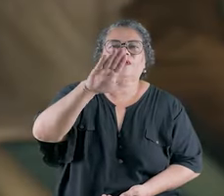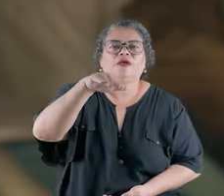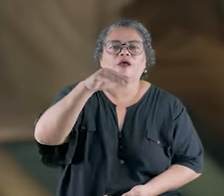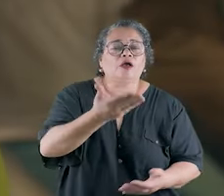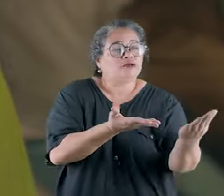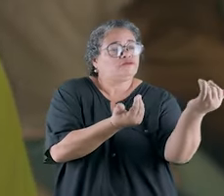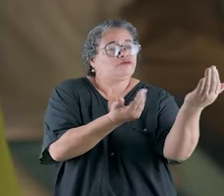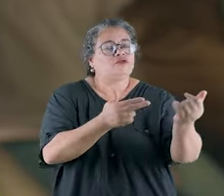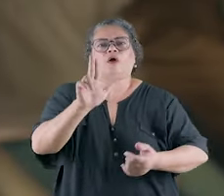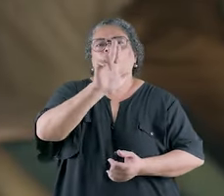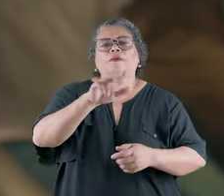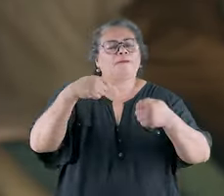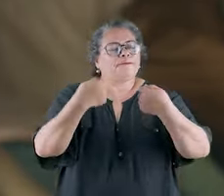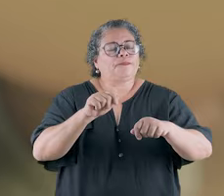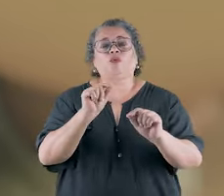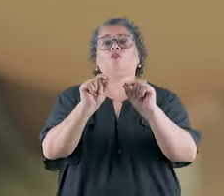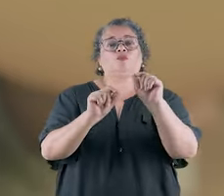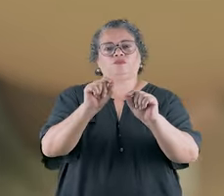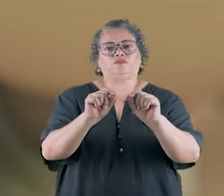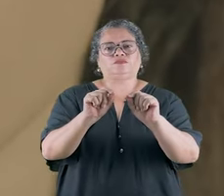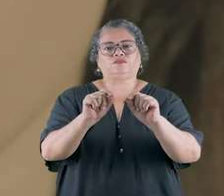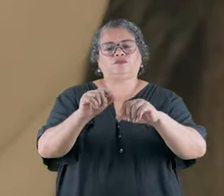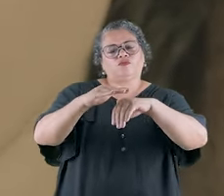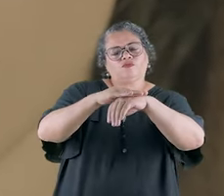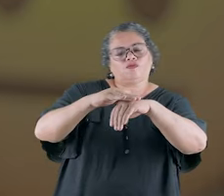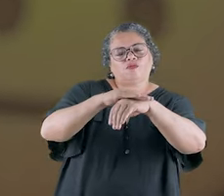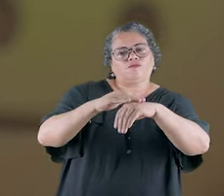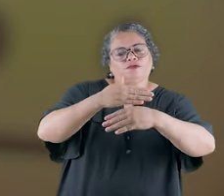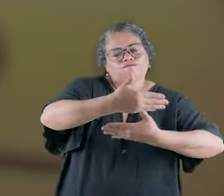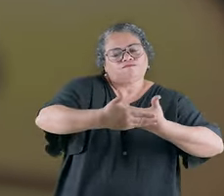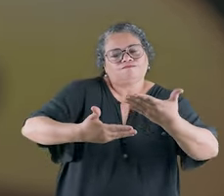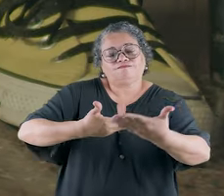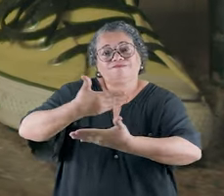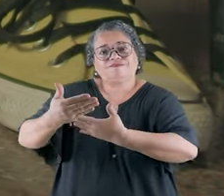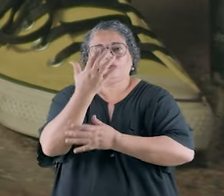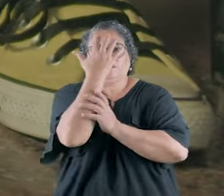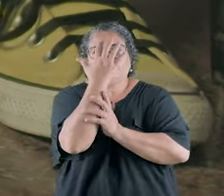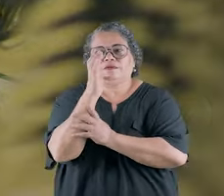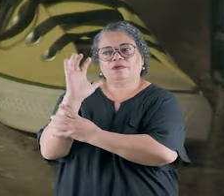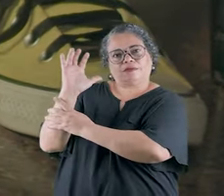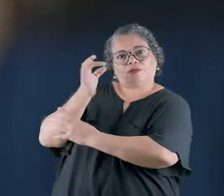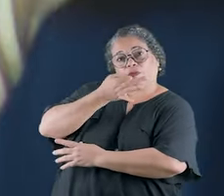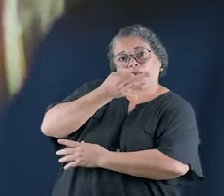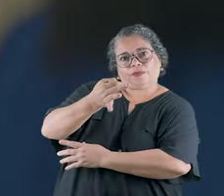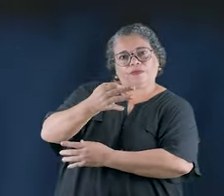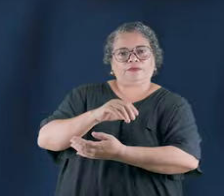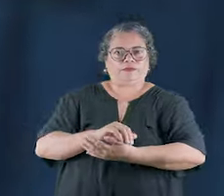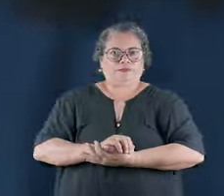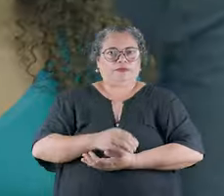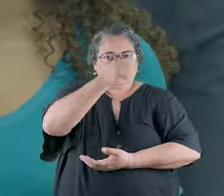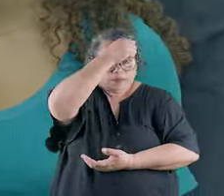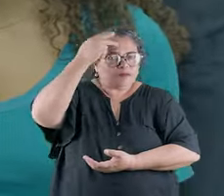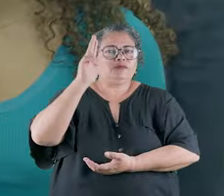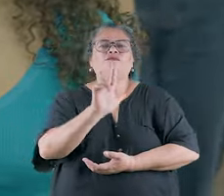Para saber o que a juventude de Uberlândia quer, só tem um jeito. Conversar, ouvir, é mostrar a cara e dizer o que pensa.